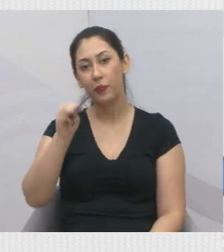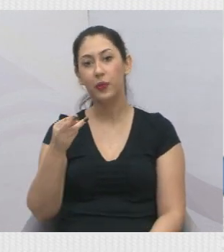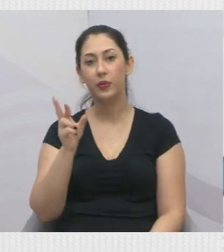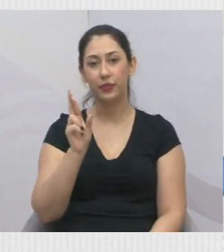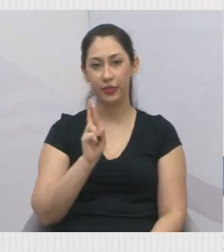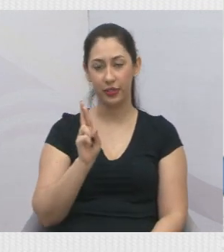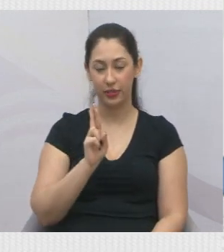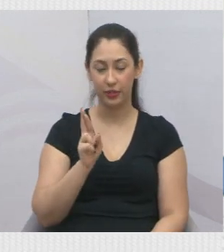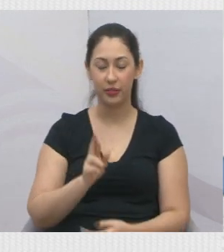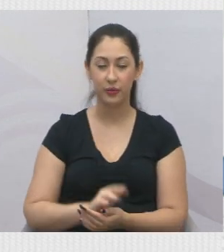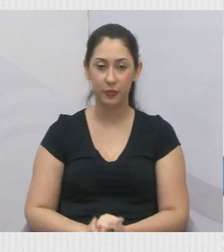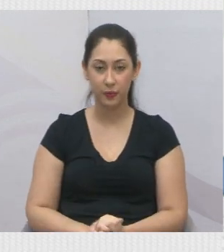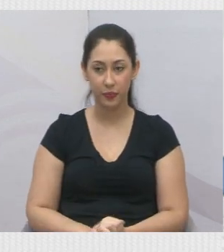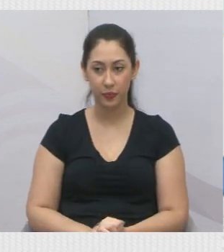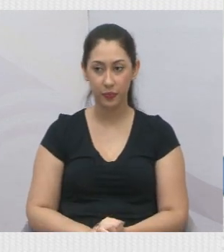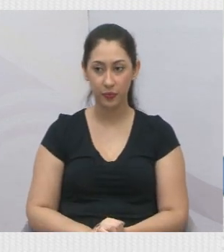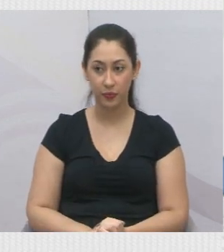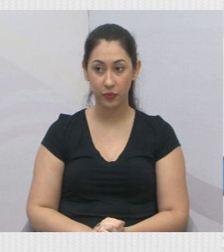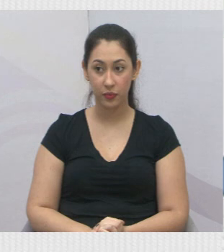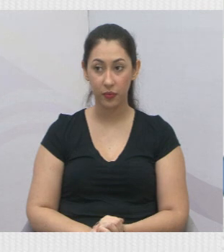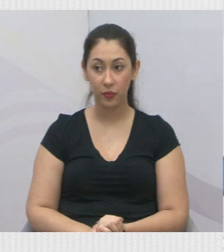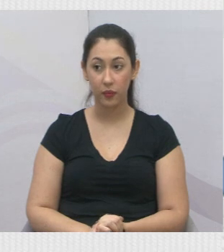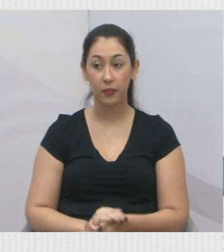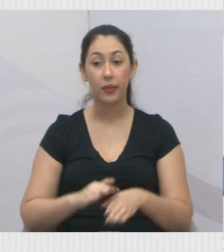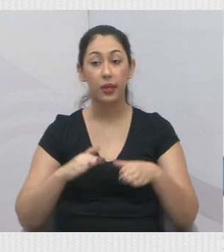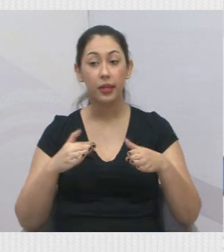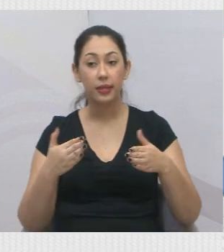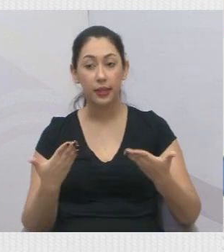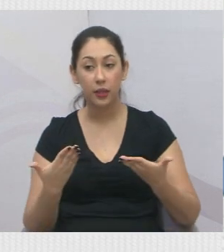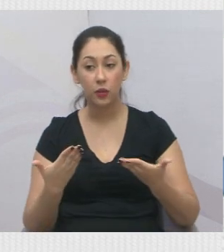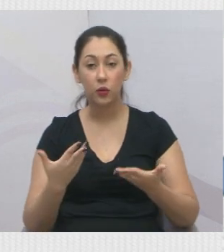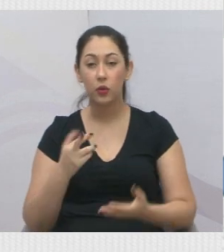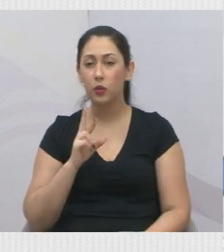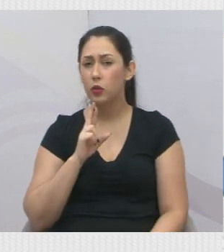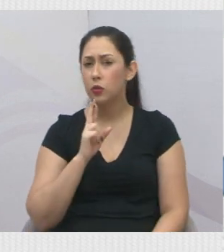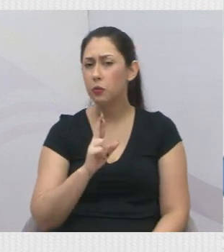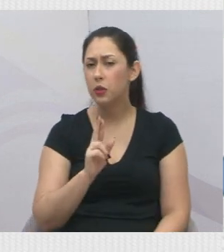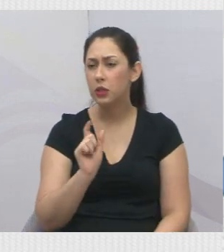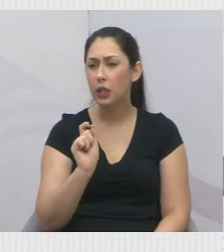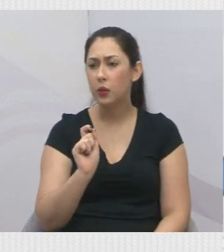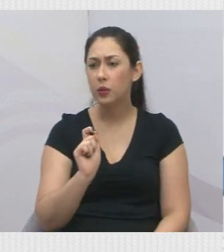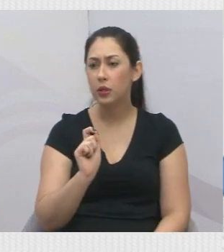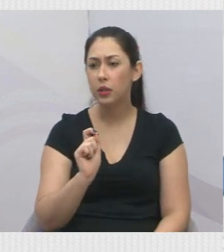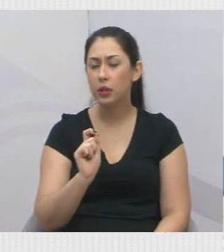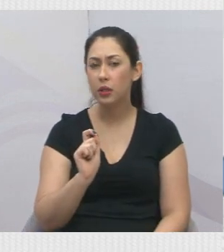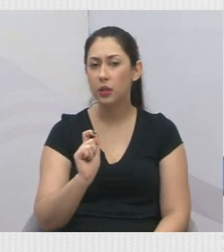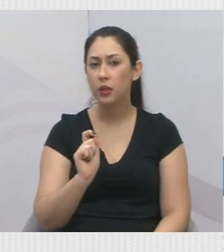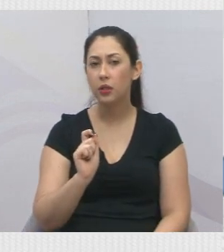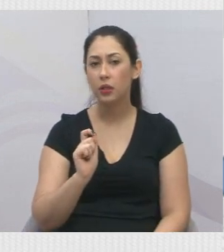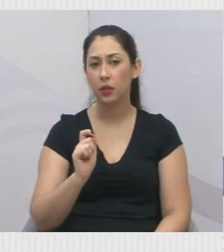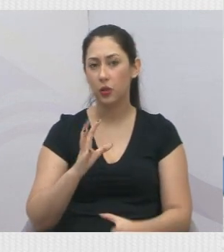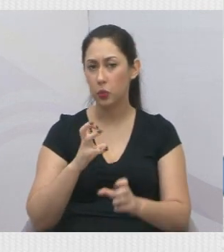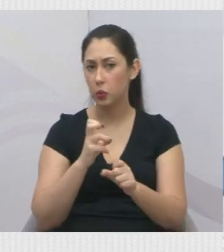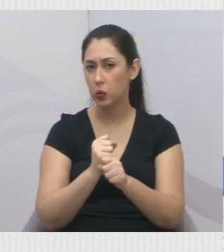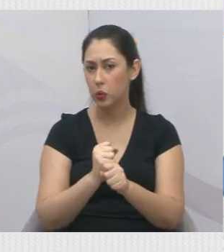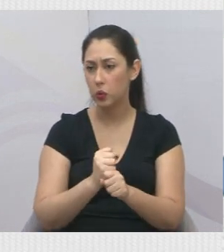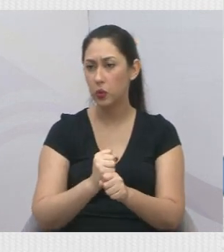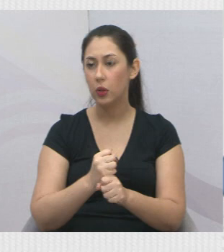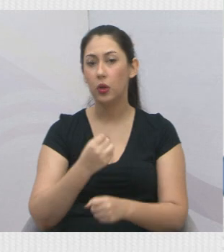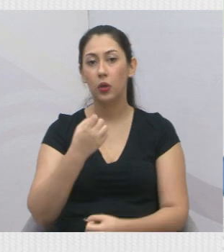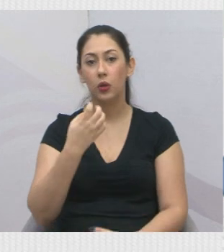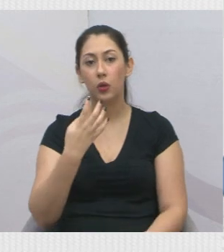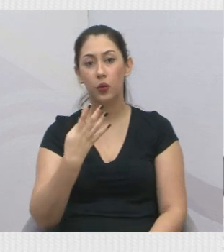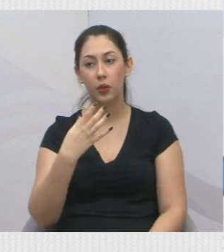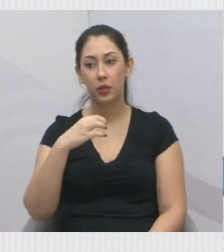R$ 29.246.000. Gerando esse montante de R$ 1 bilhão menos as despesas pagas, resto a